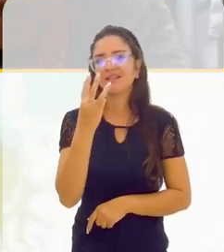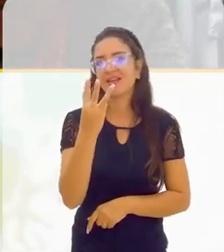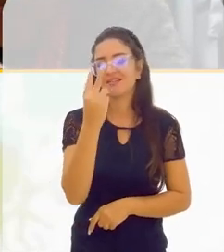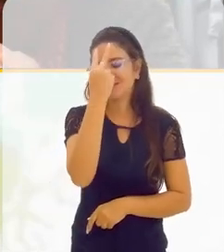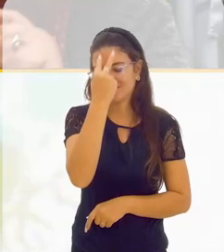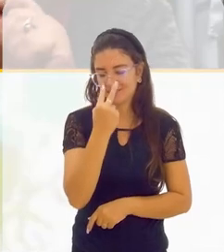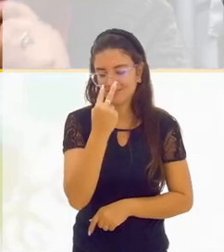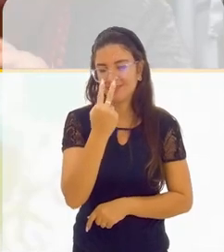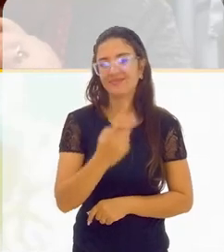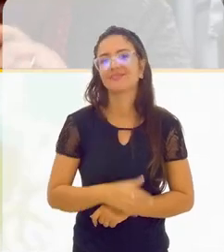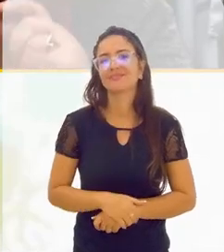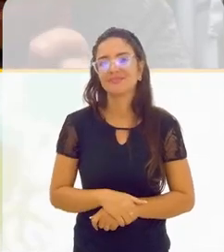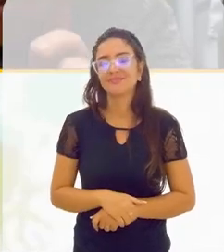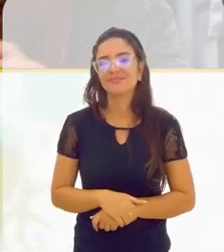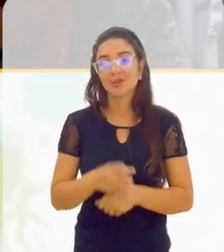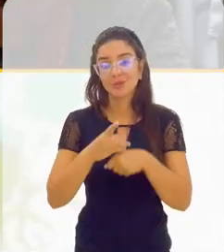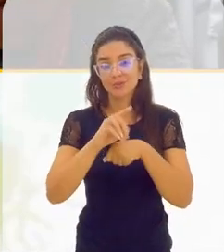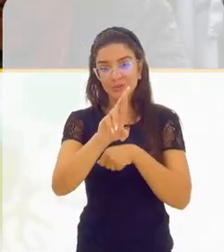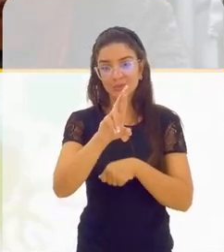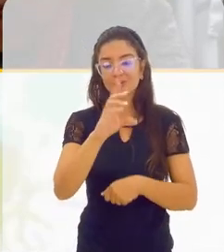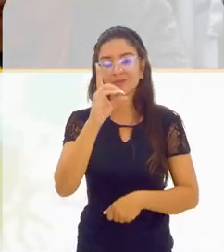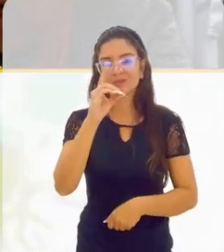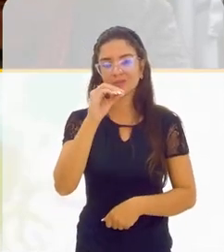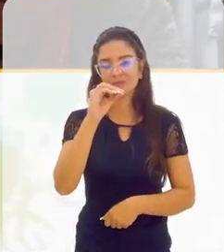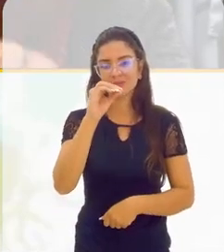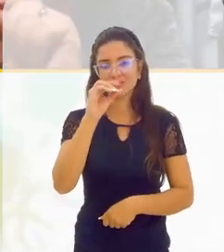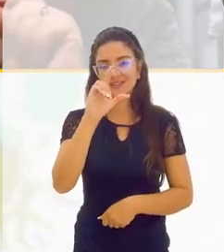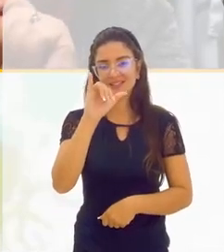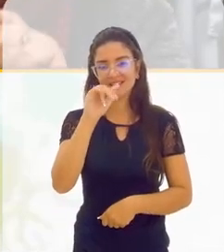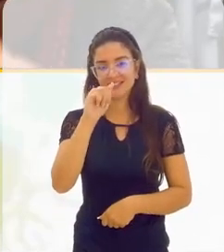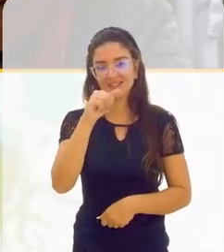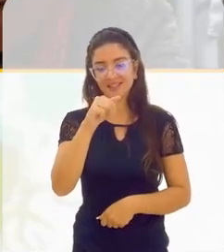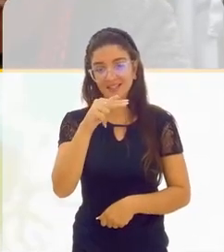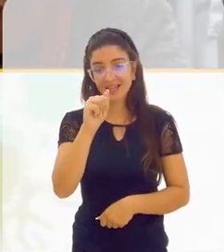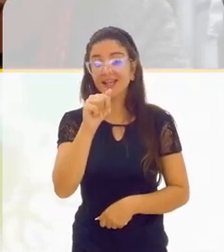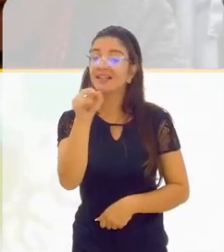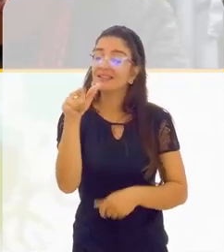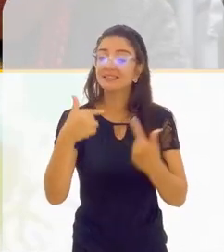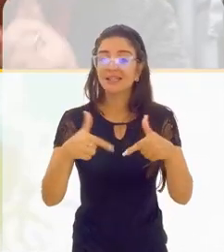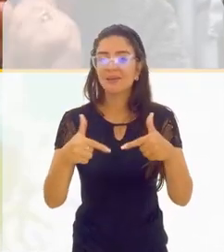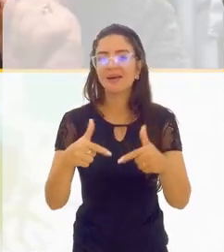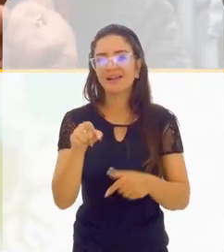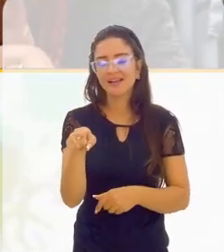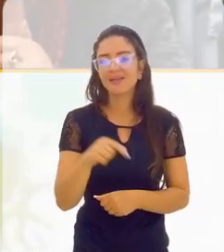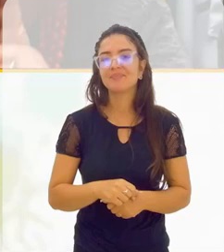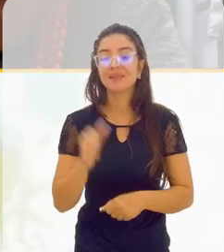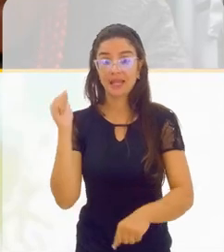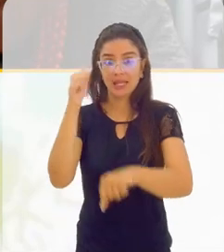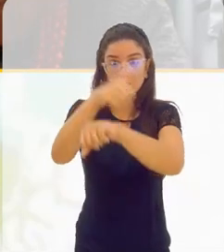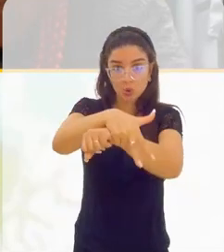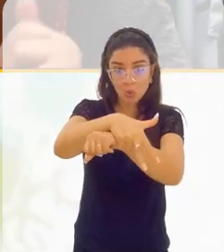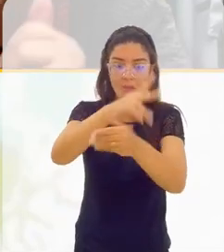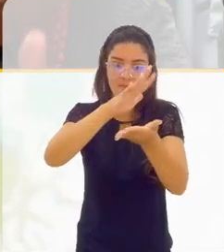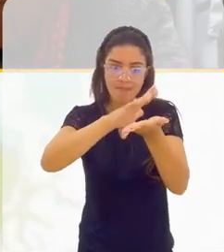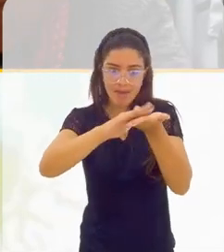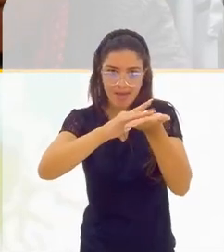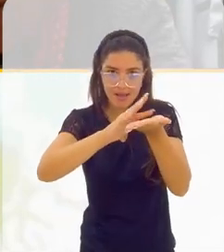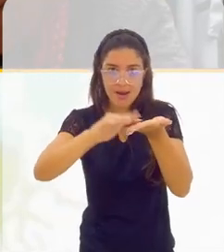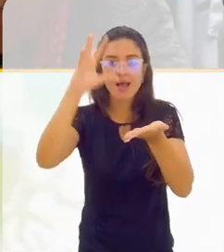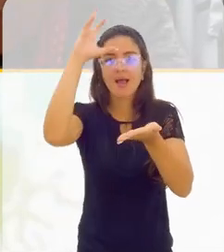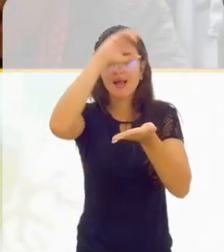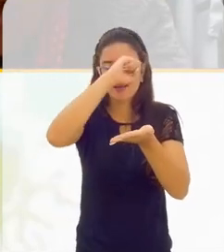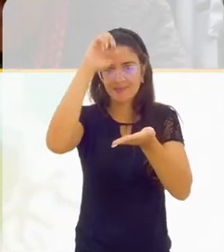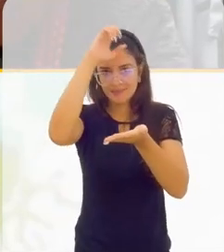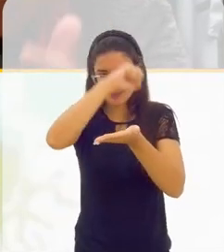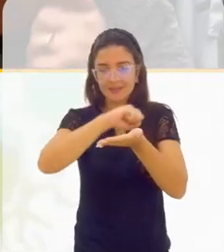três a doutora Dorina trabalhava lá então eles entravam eles aprendiam Braille eles tinham curso de